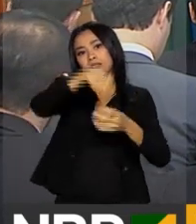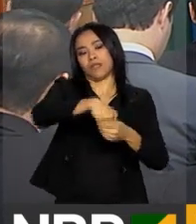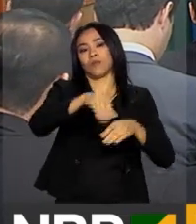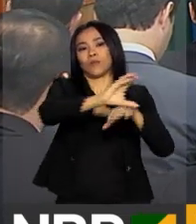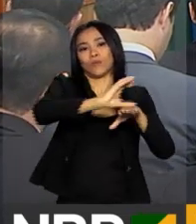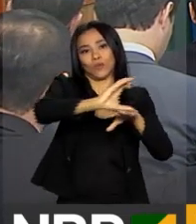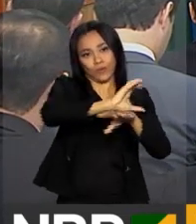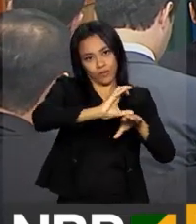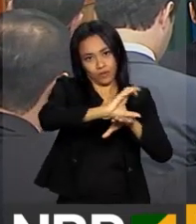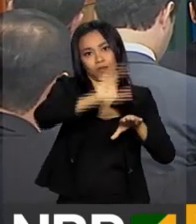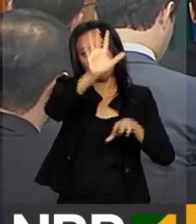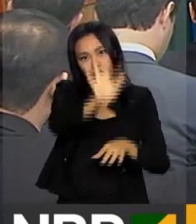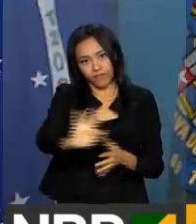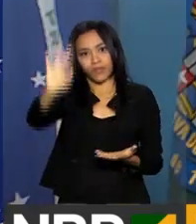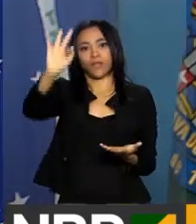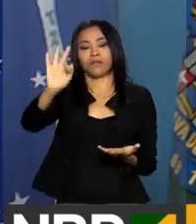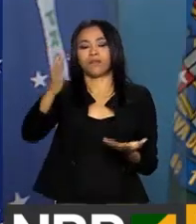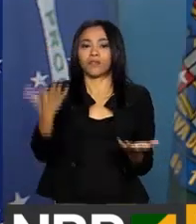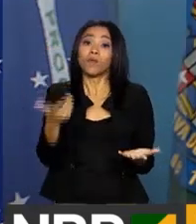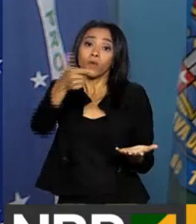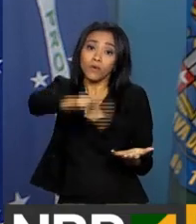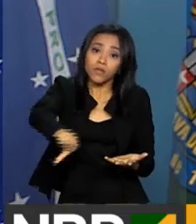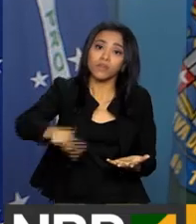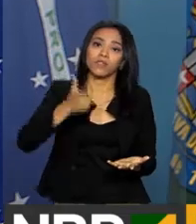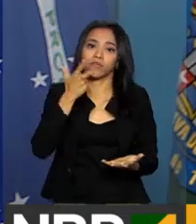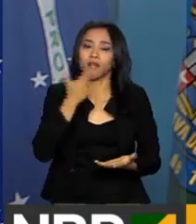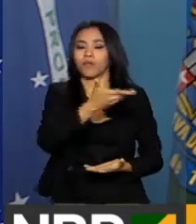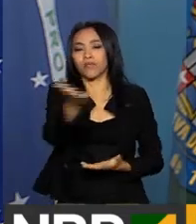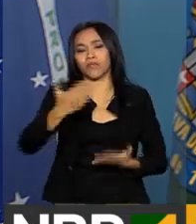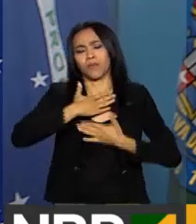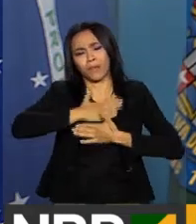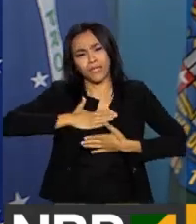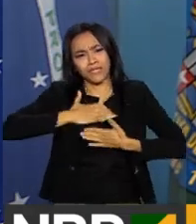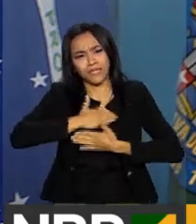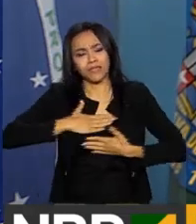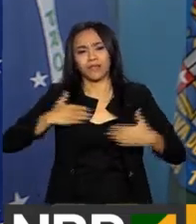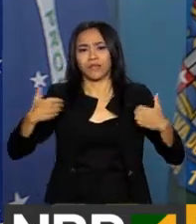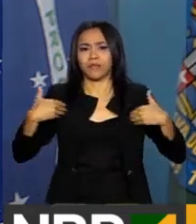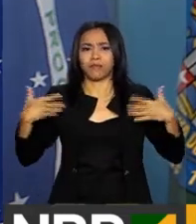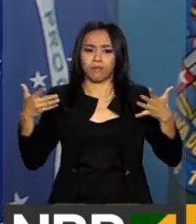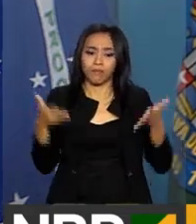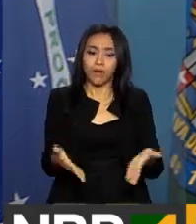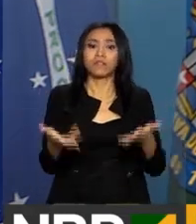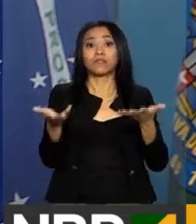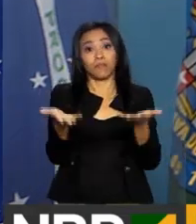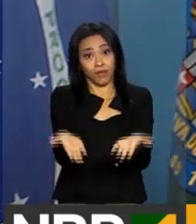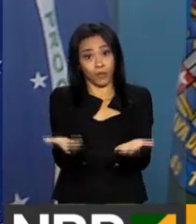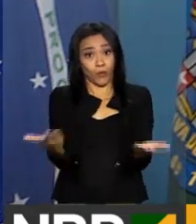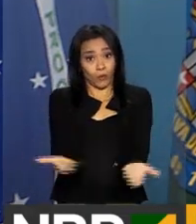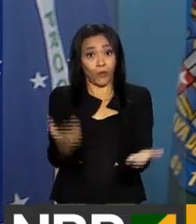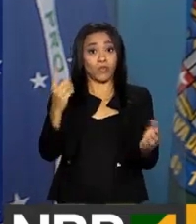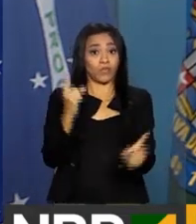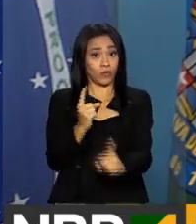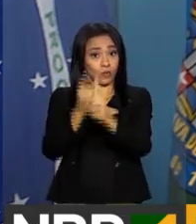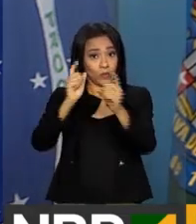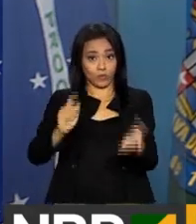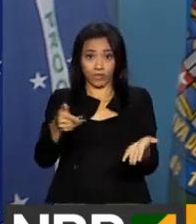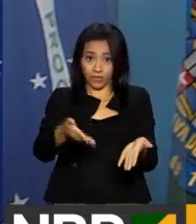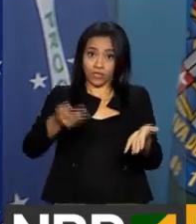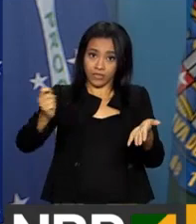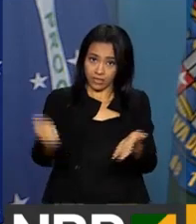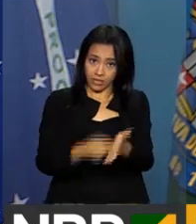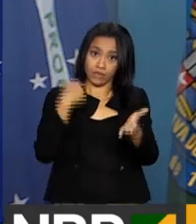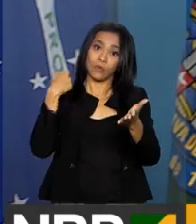federal então volto a dizer que é um prazer imenso participar desta solenidade ela tem um